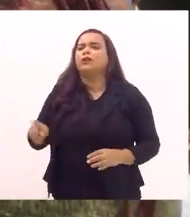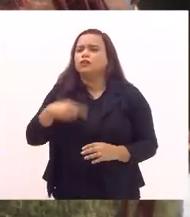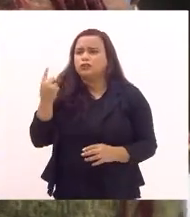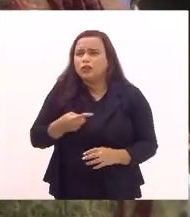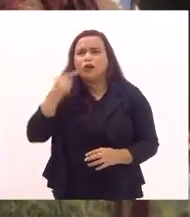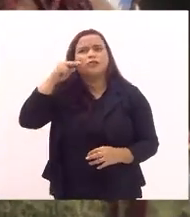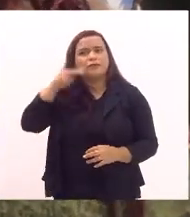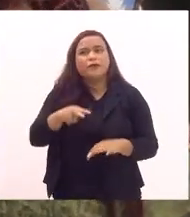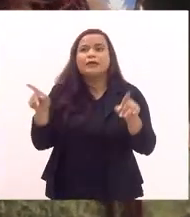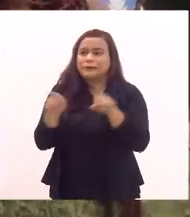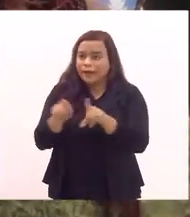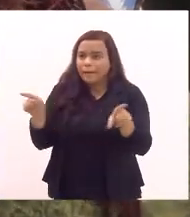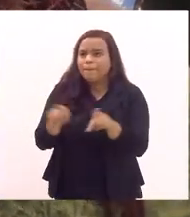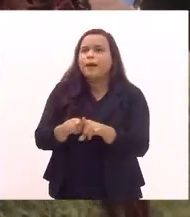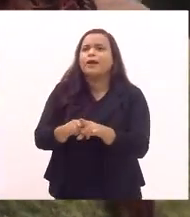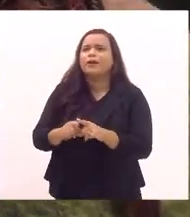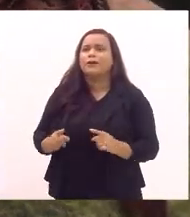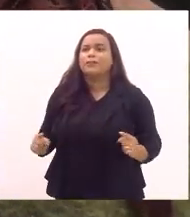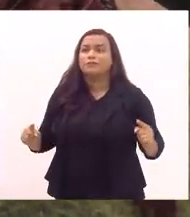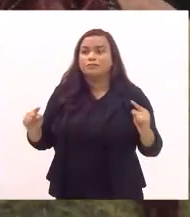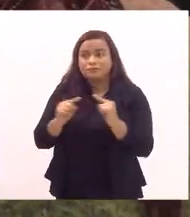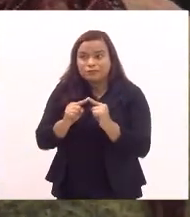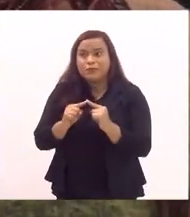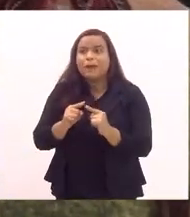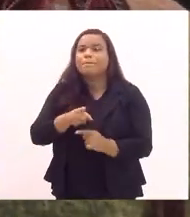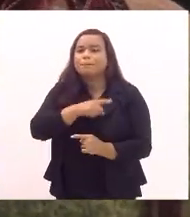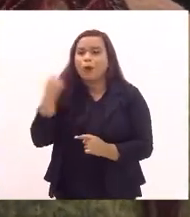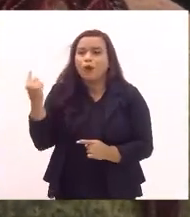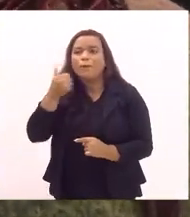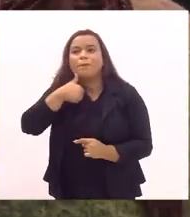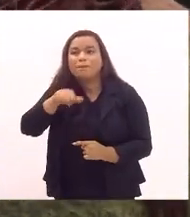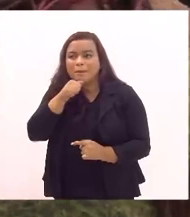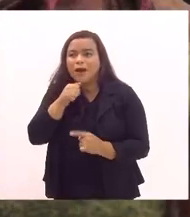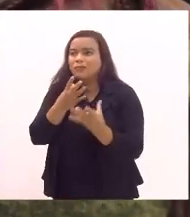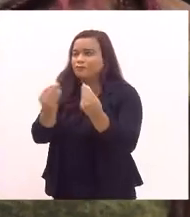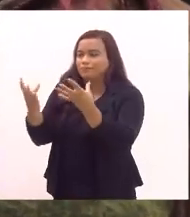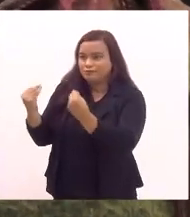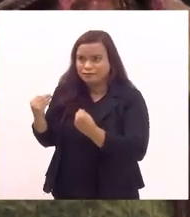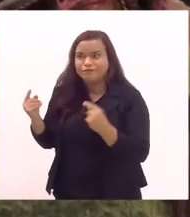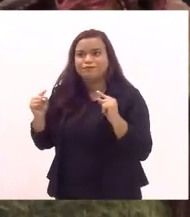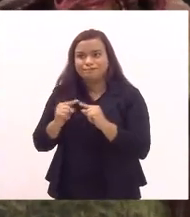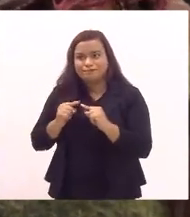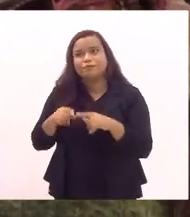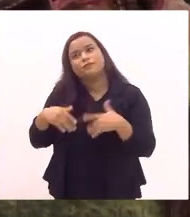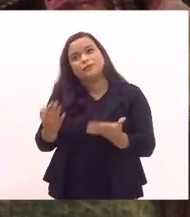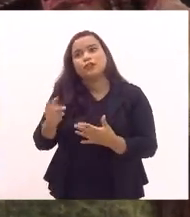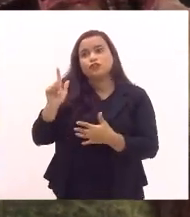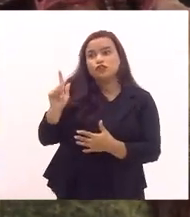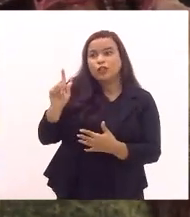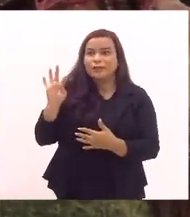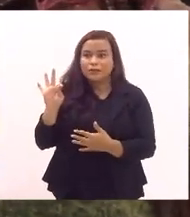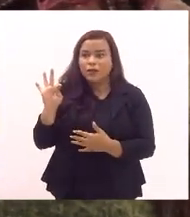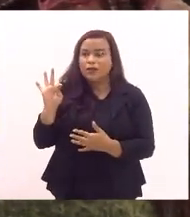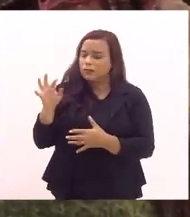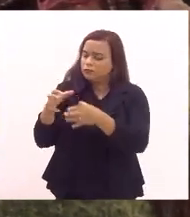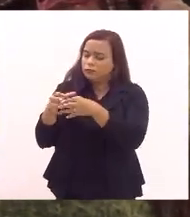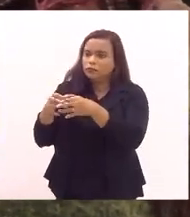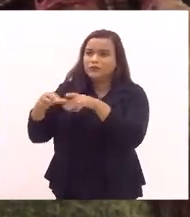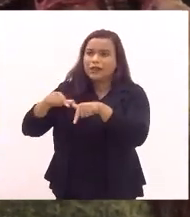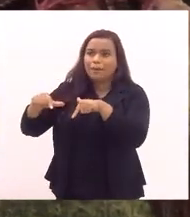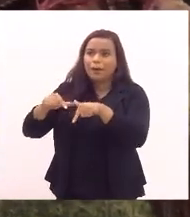poderiam inclusive redondar e mortalidade materna Então esse GT já é um grupo de trabalho permanente